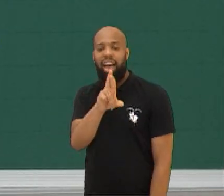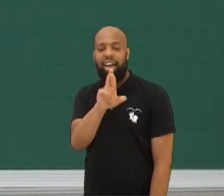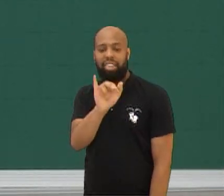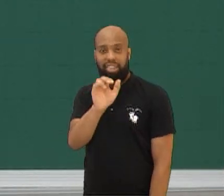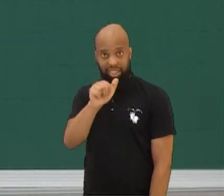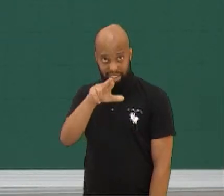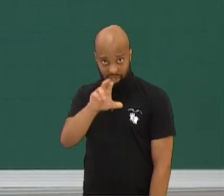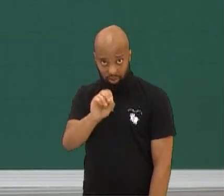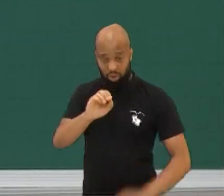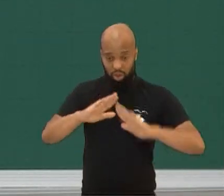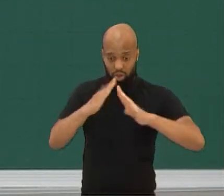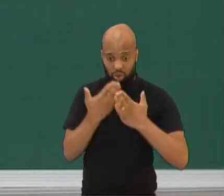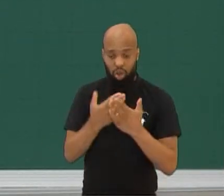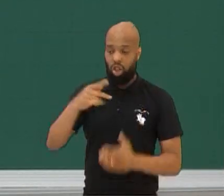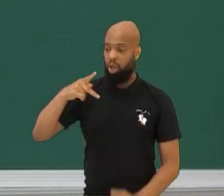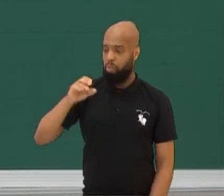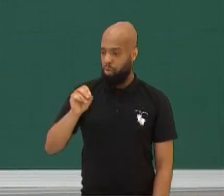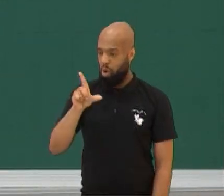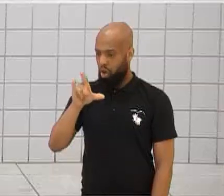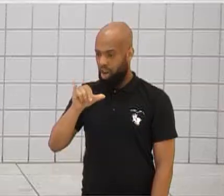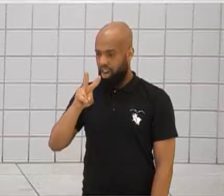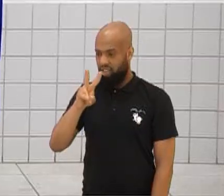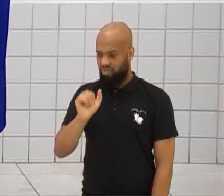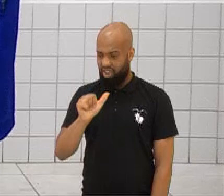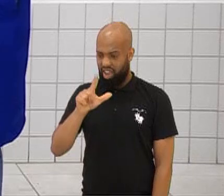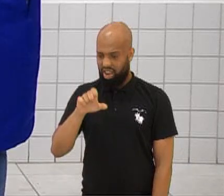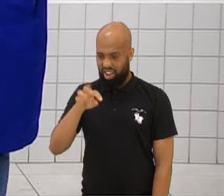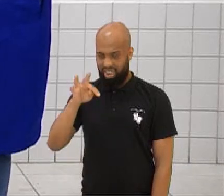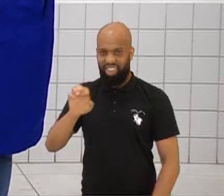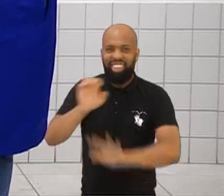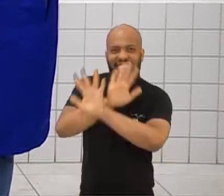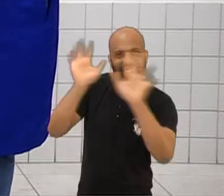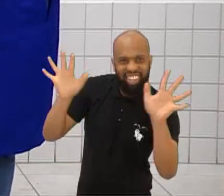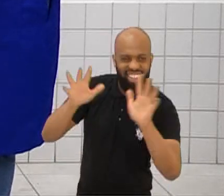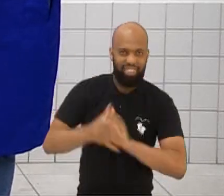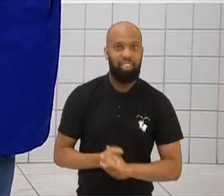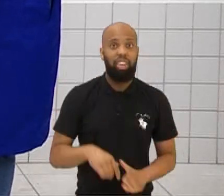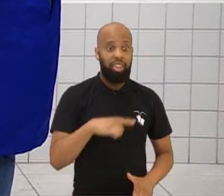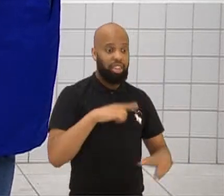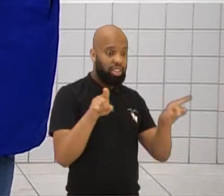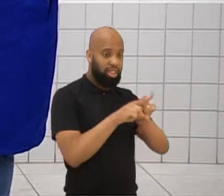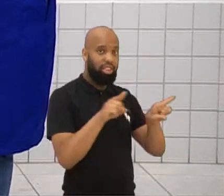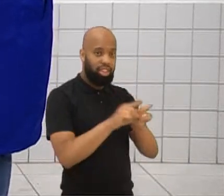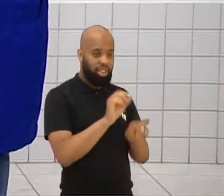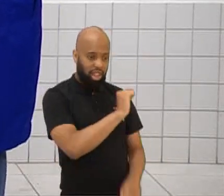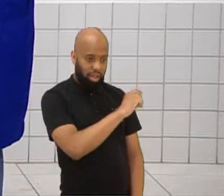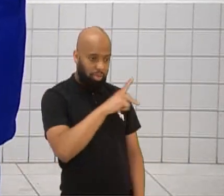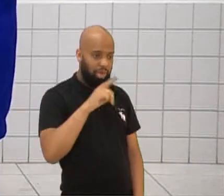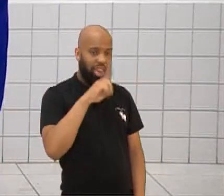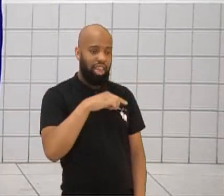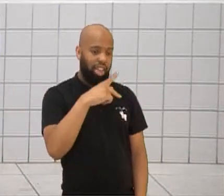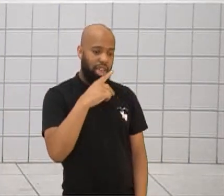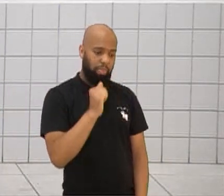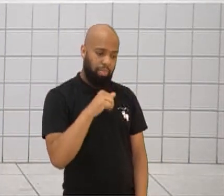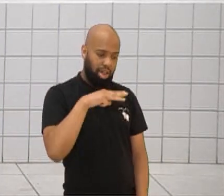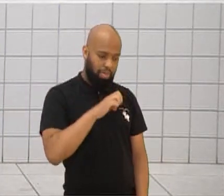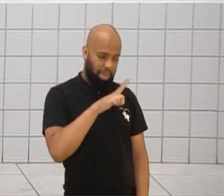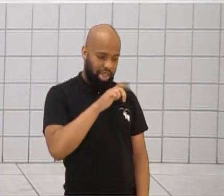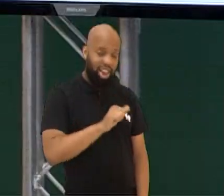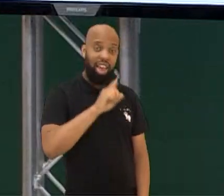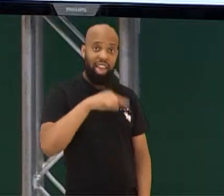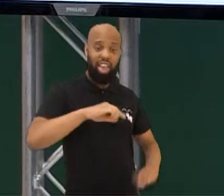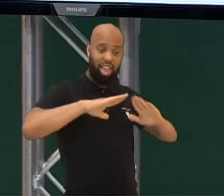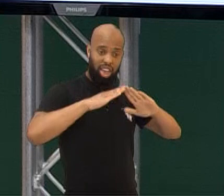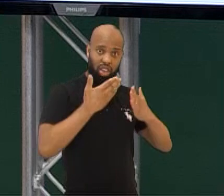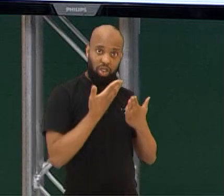Polivalente, está pedindo um salve. Salve aí, Adriano. Temos aqui pelo aplicativo também a Pamela Oliveira dos Santos, do Colégio Estadual